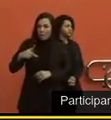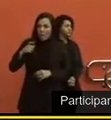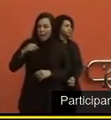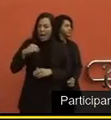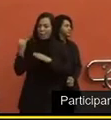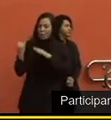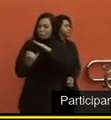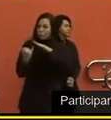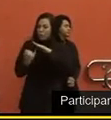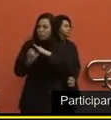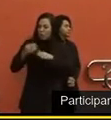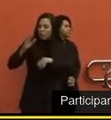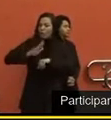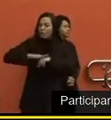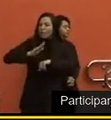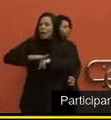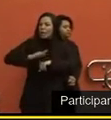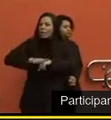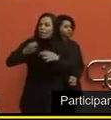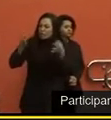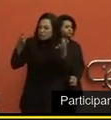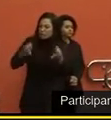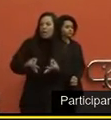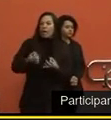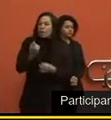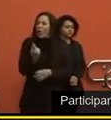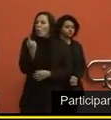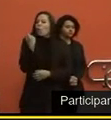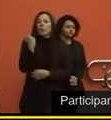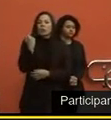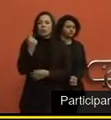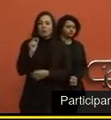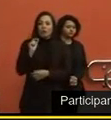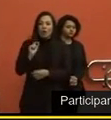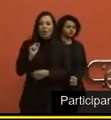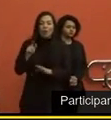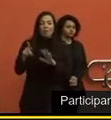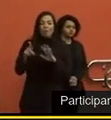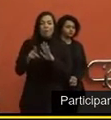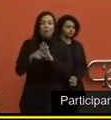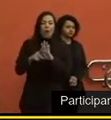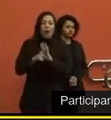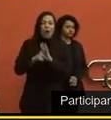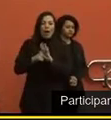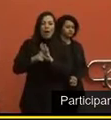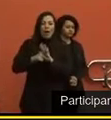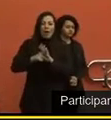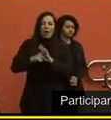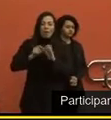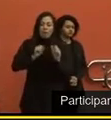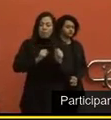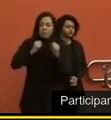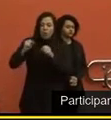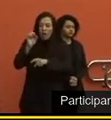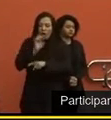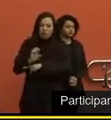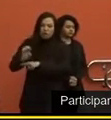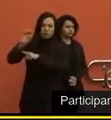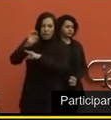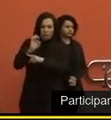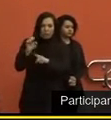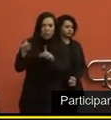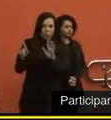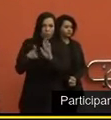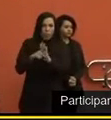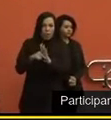uma instituição verdadeiramente singular. A despeito de ser a emanação do poder estatal,